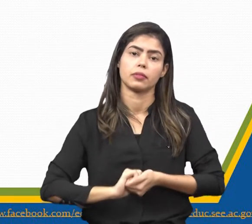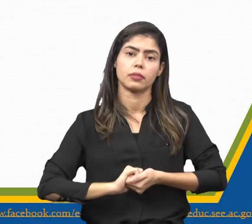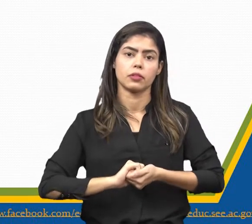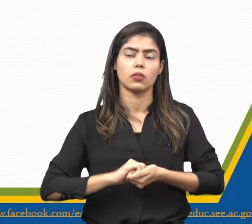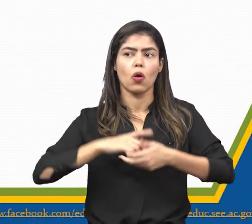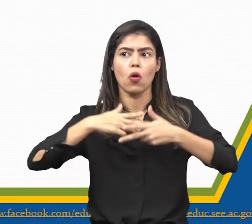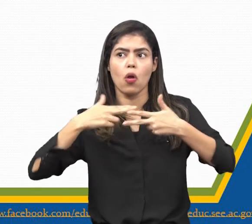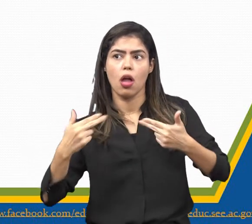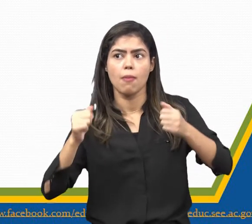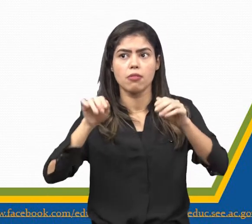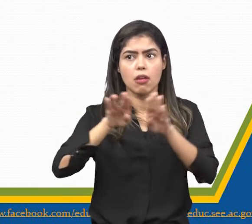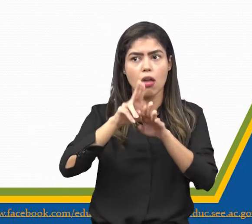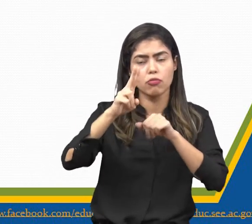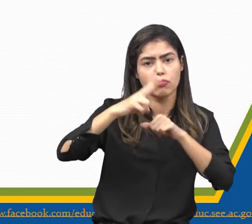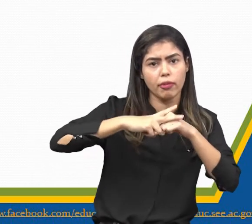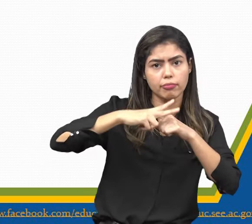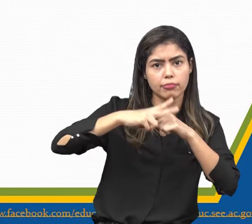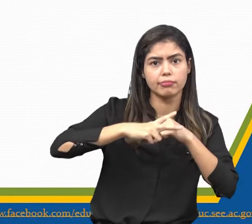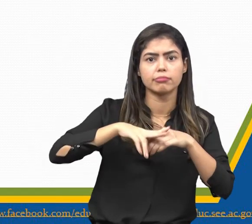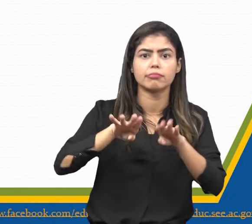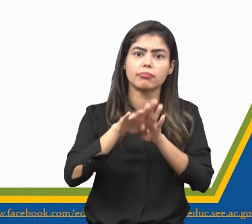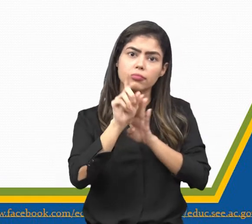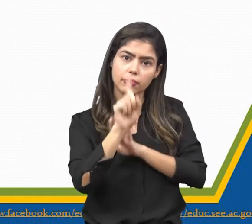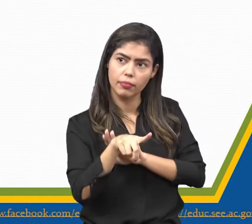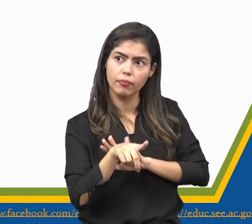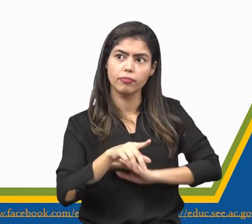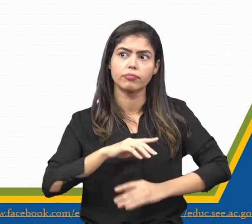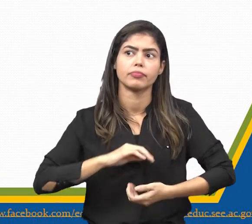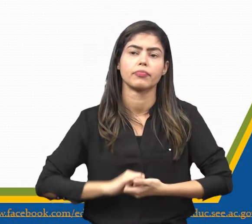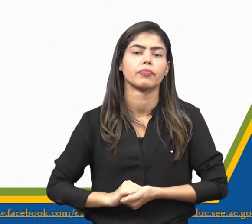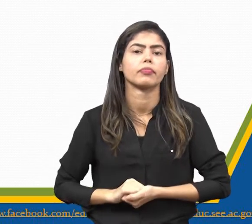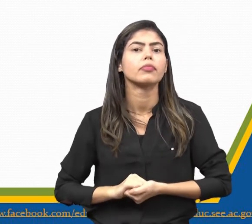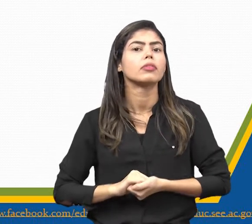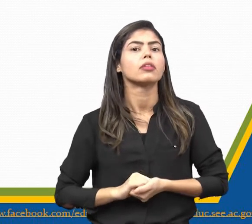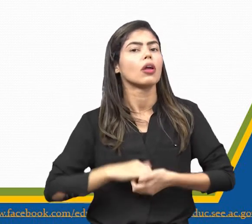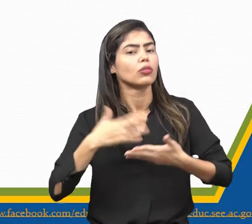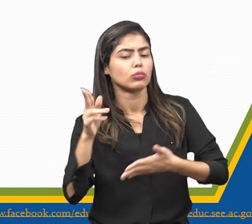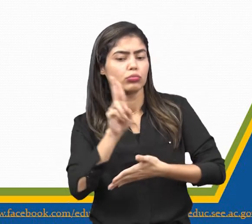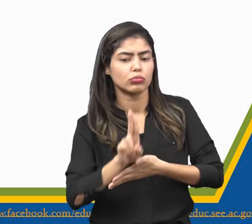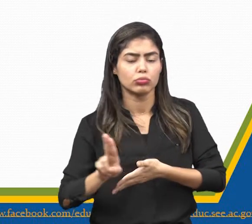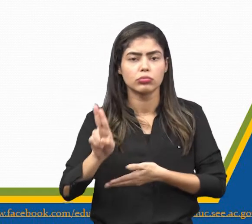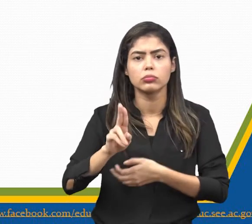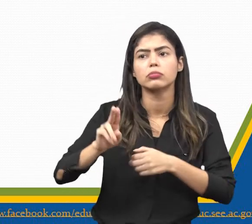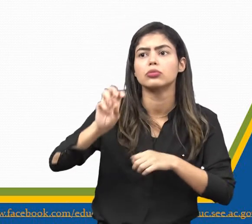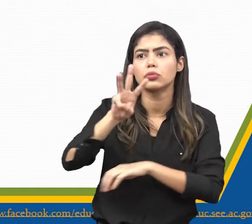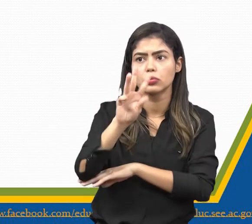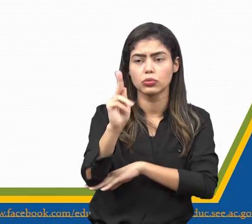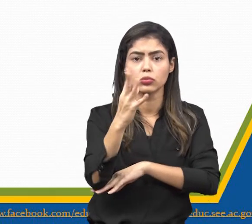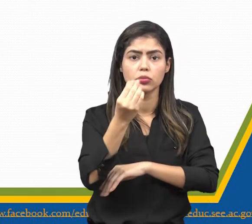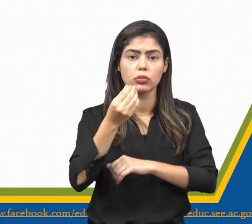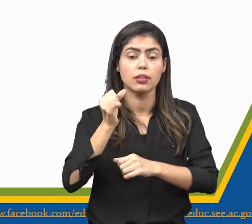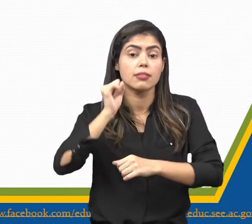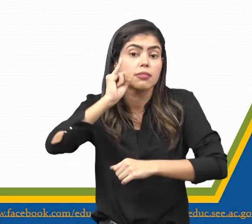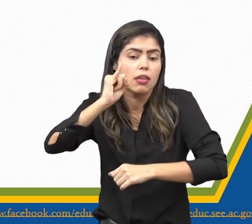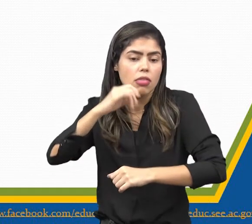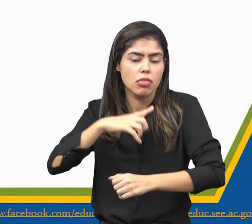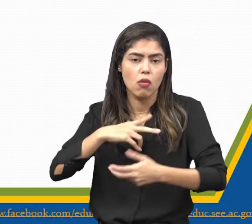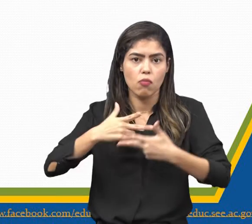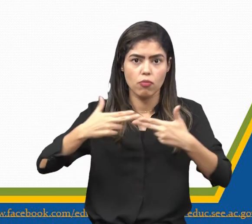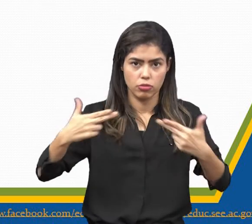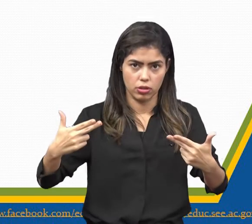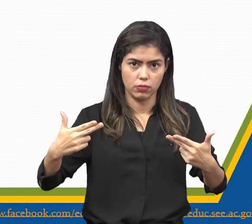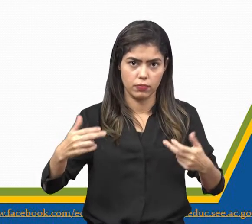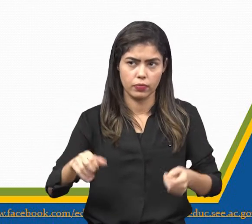the object of the verb in the dependent clause. Então, nós usamos o Juan se ele está se referindo a um